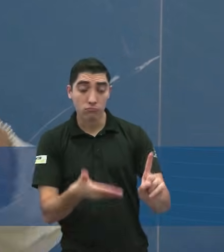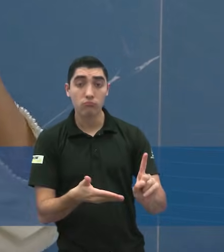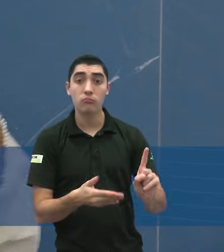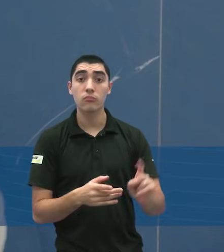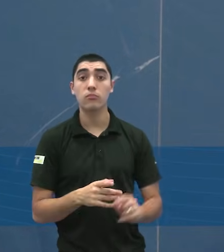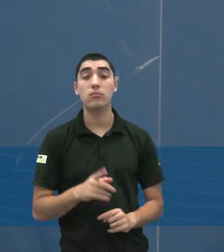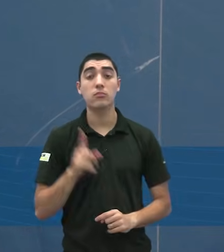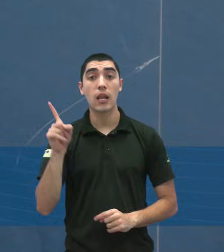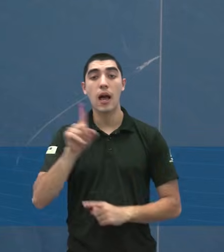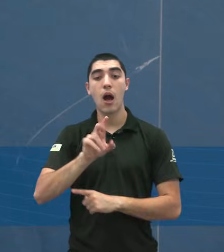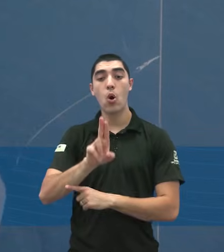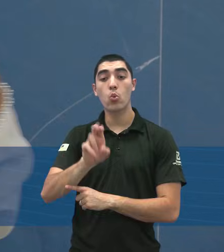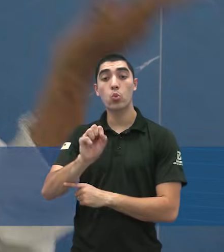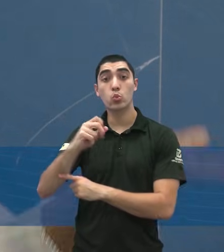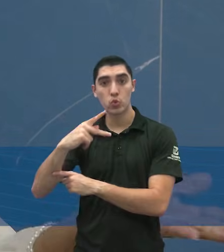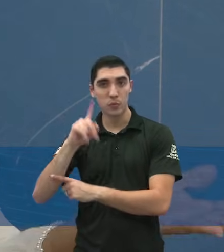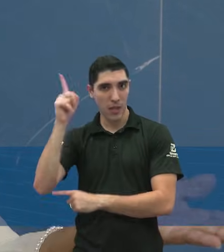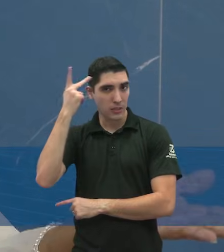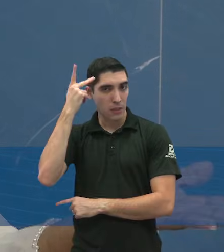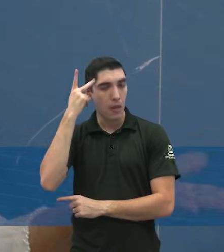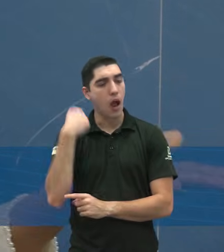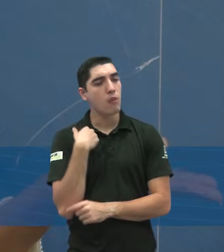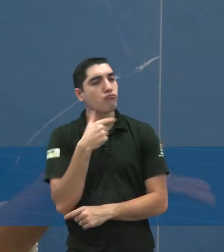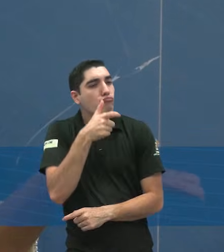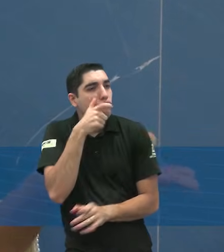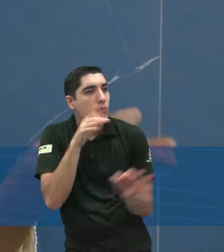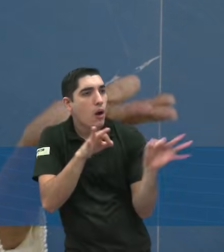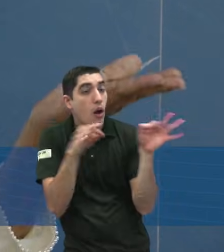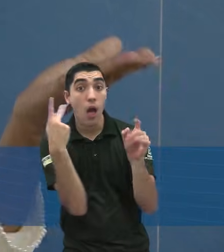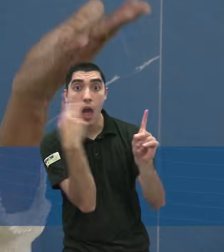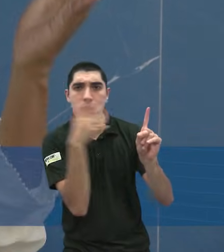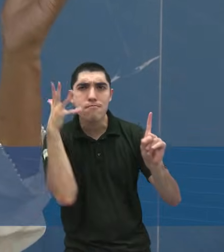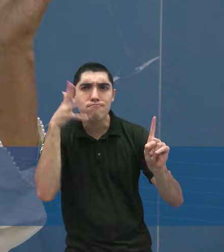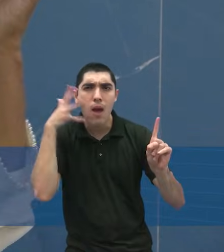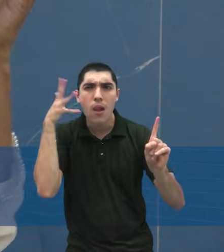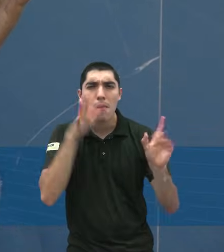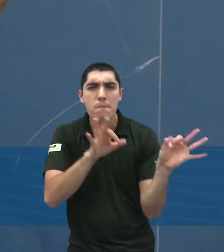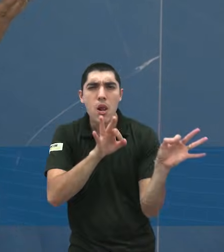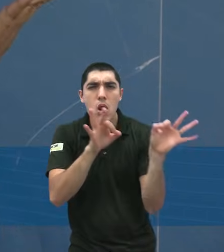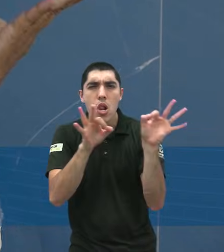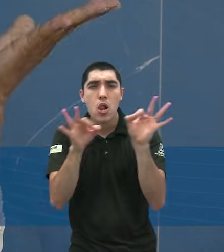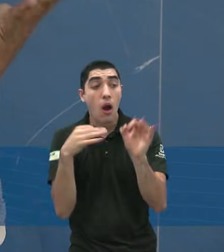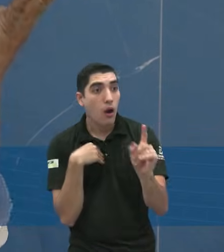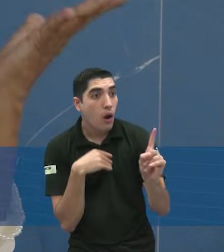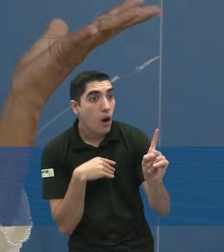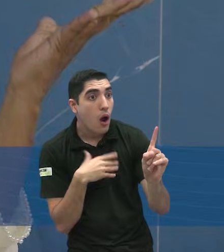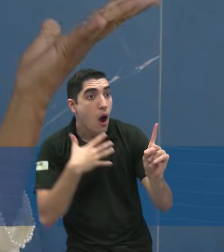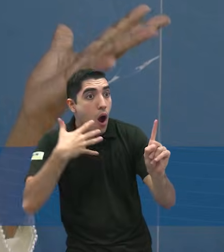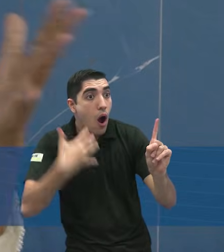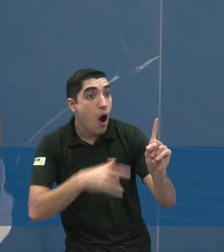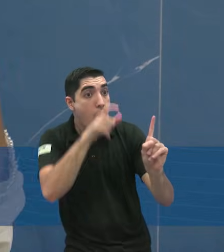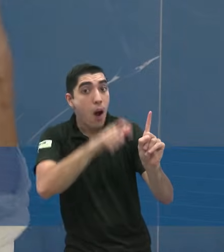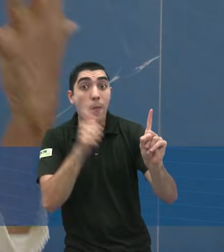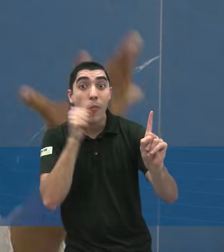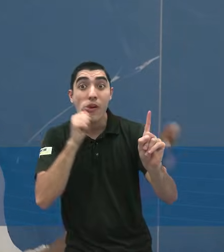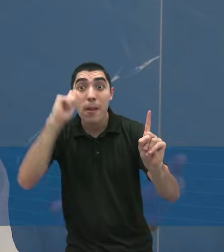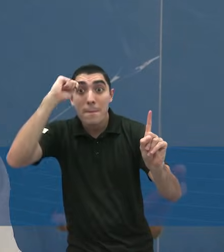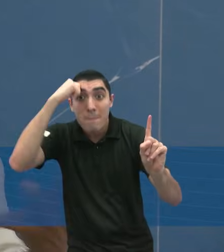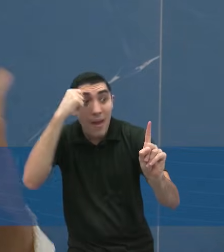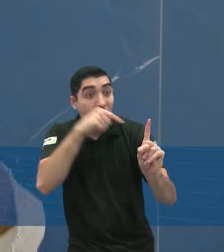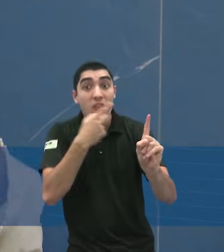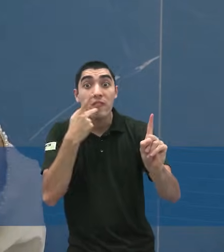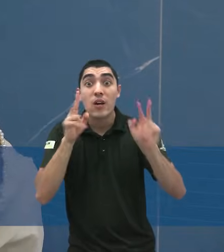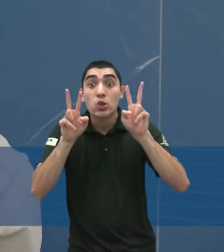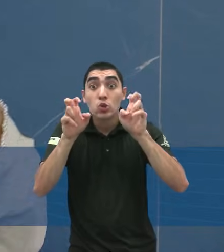USP e eu acabei assistindo um seminário por um acaso. Eu falei, uma mulher preta falando de